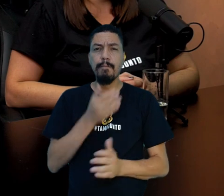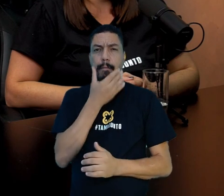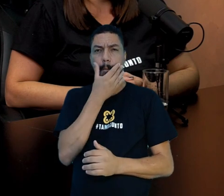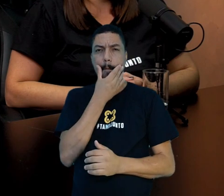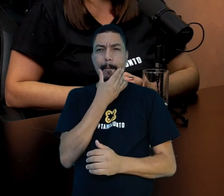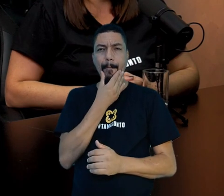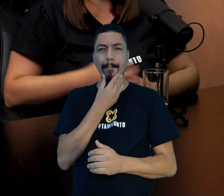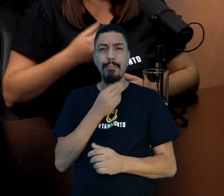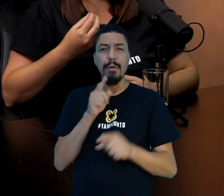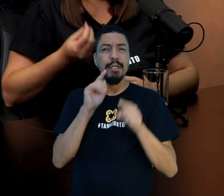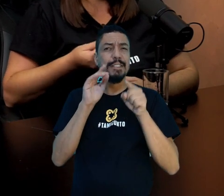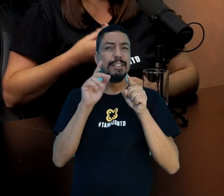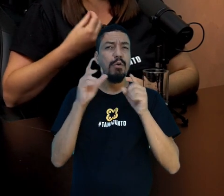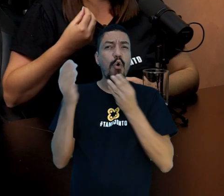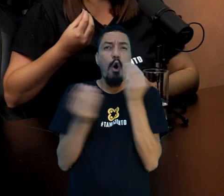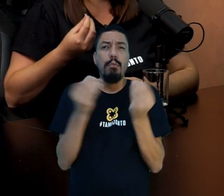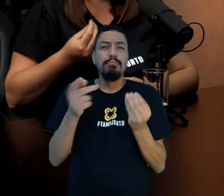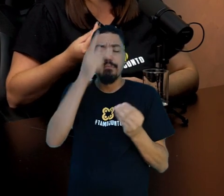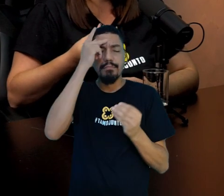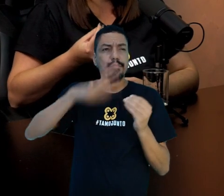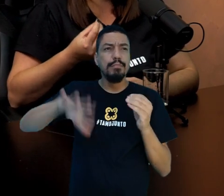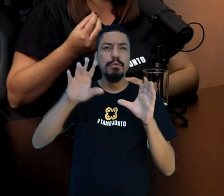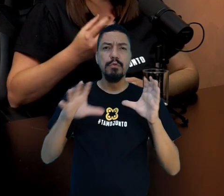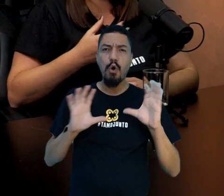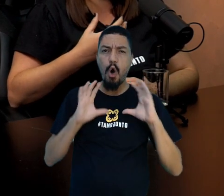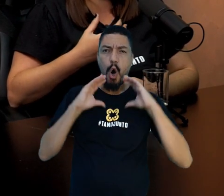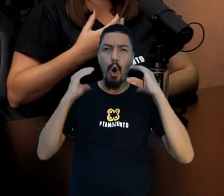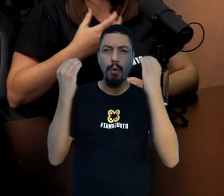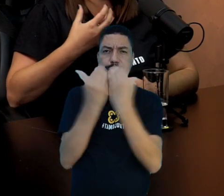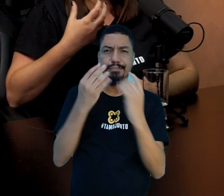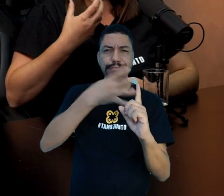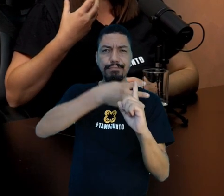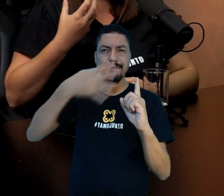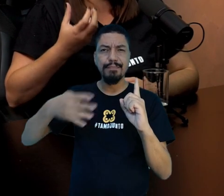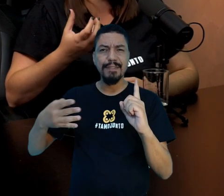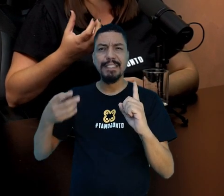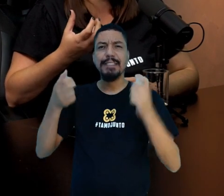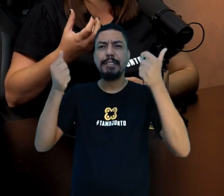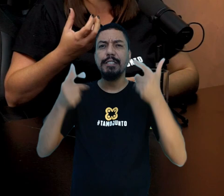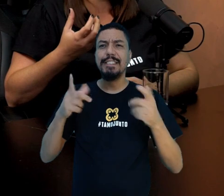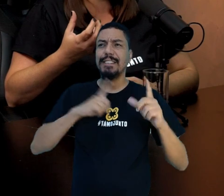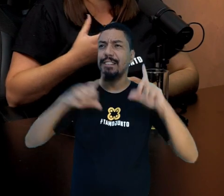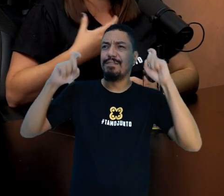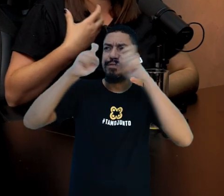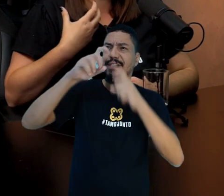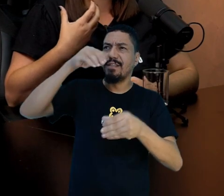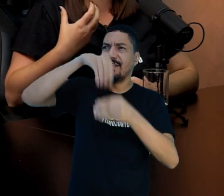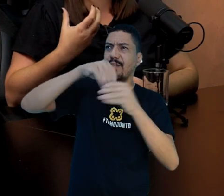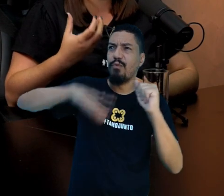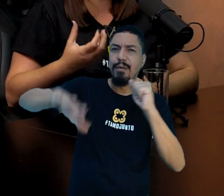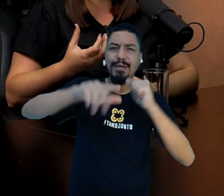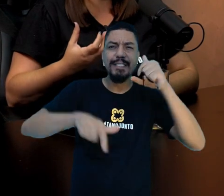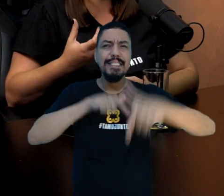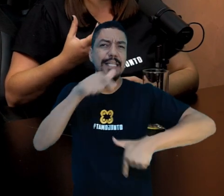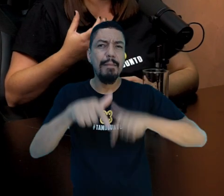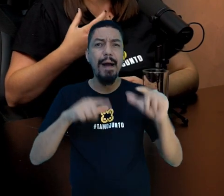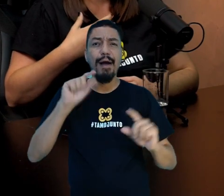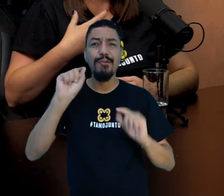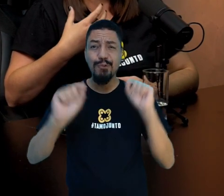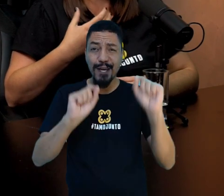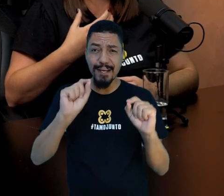Né? E como são os relatos dessa comunidade das maiores dificuldades que elas encontram nos ambientes de